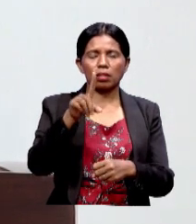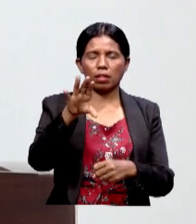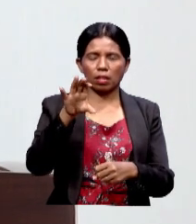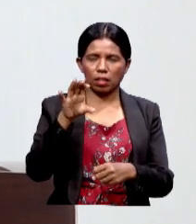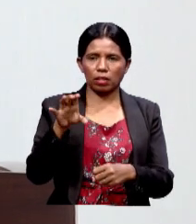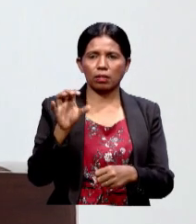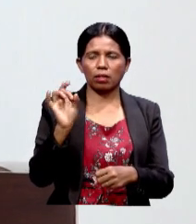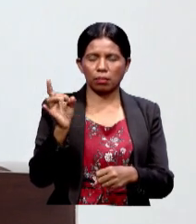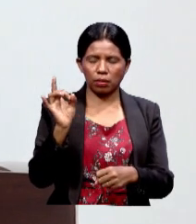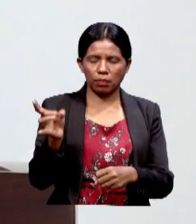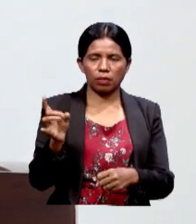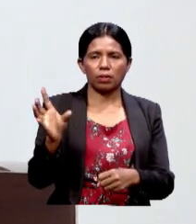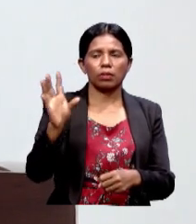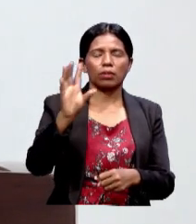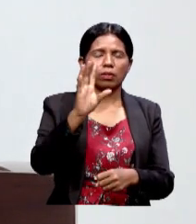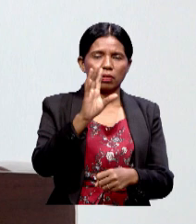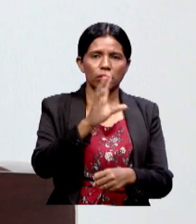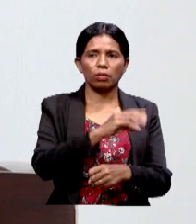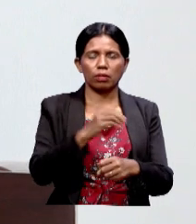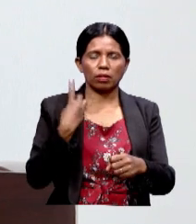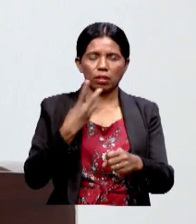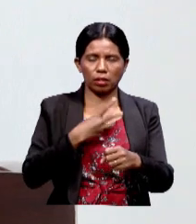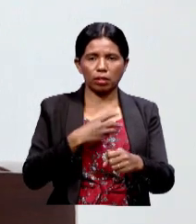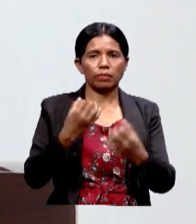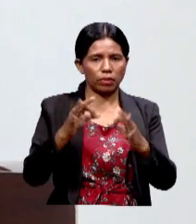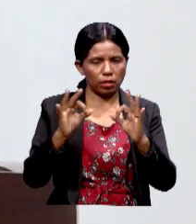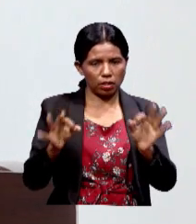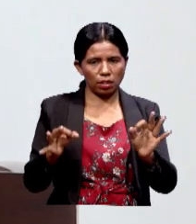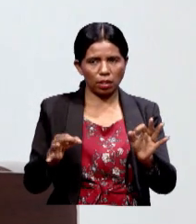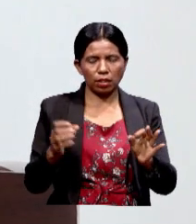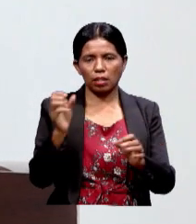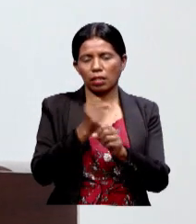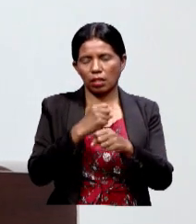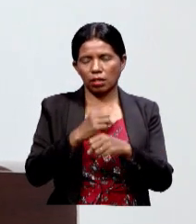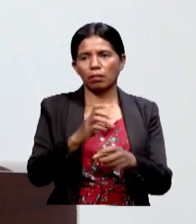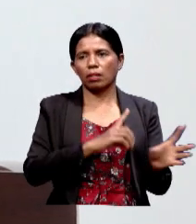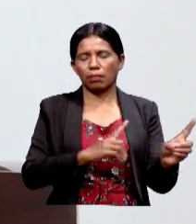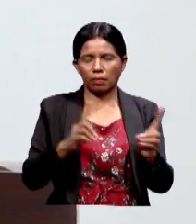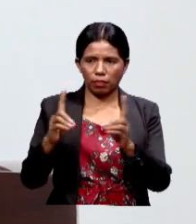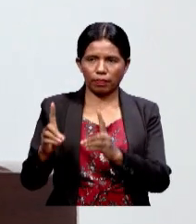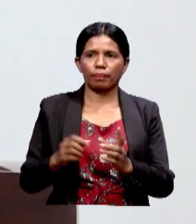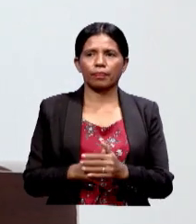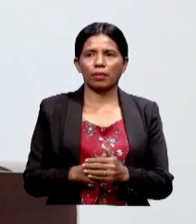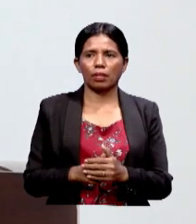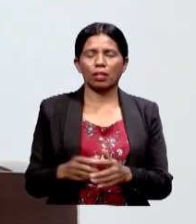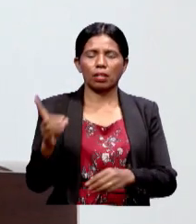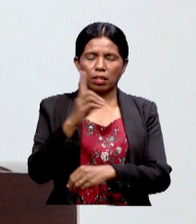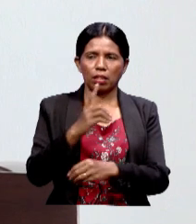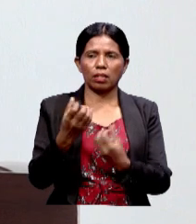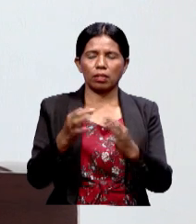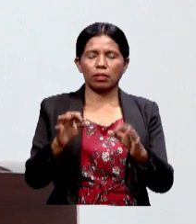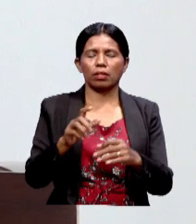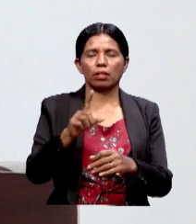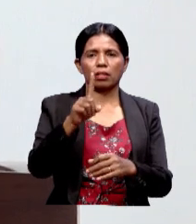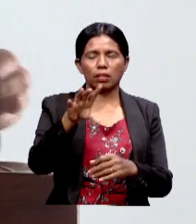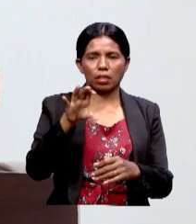180 dias para halo de disseminação. Depois de halo de disseminação 180 dias no tono foi bele implementa. Significa liutiona loron atu sida wal